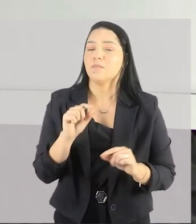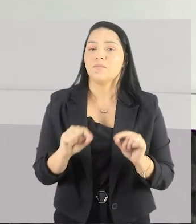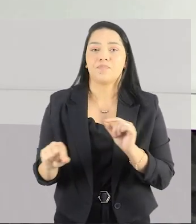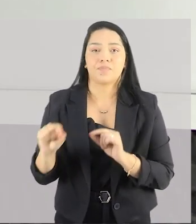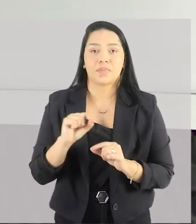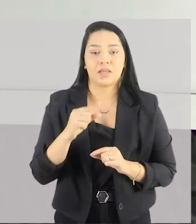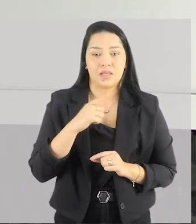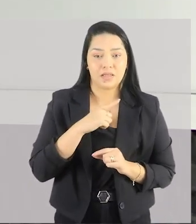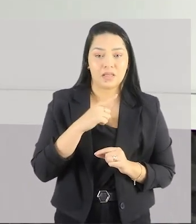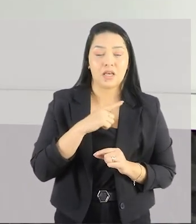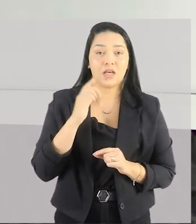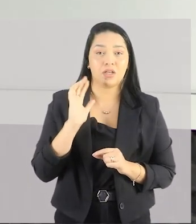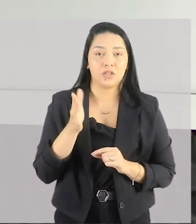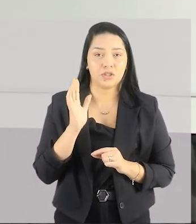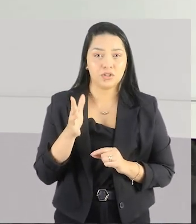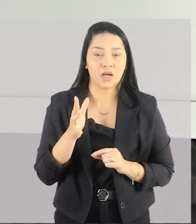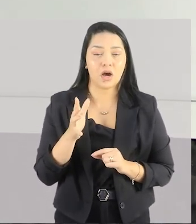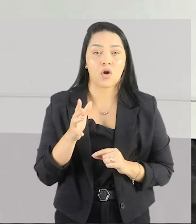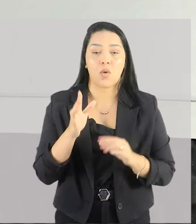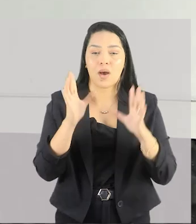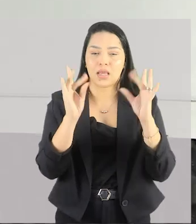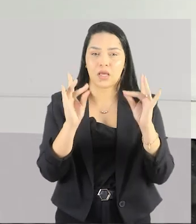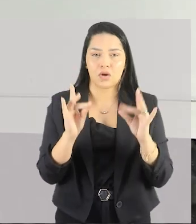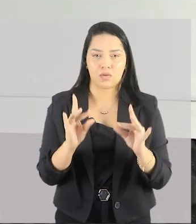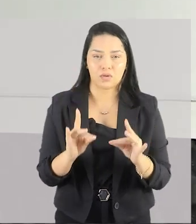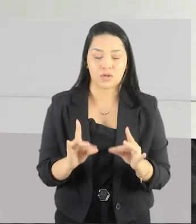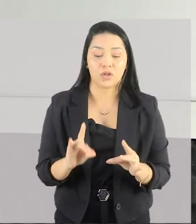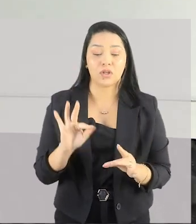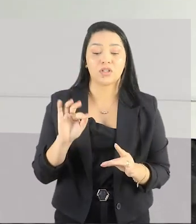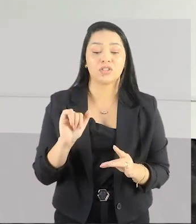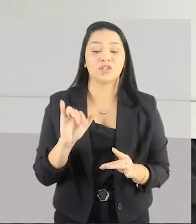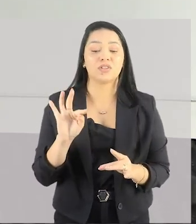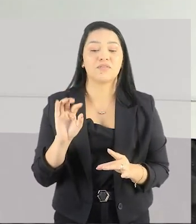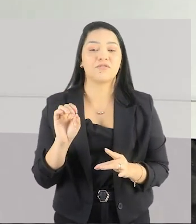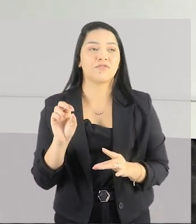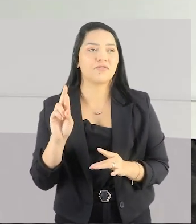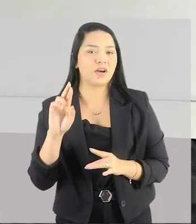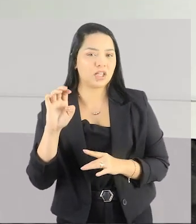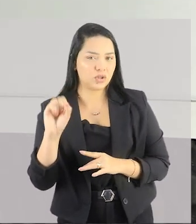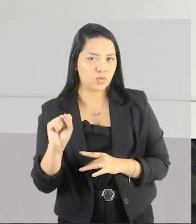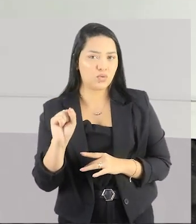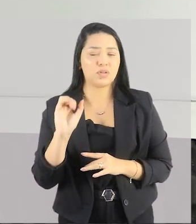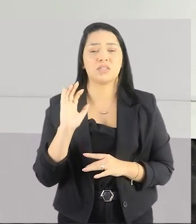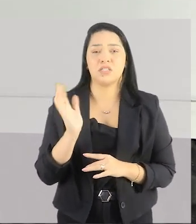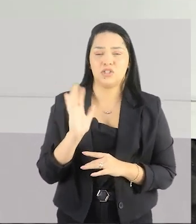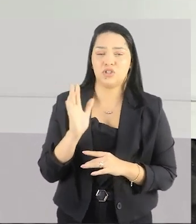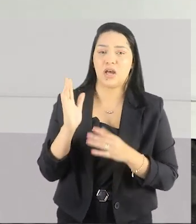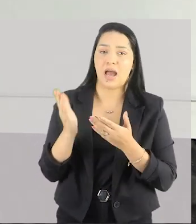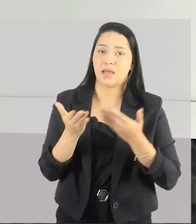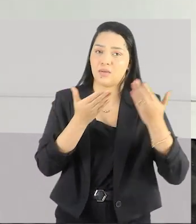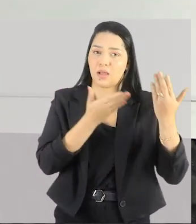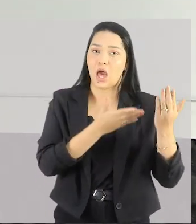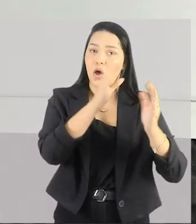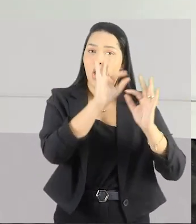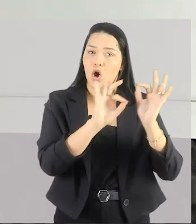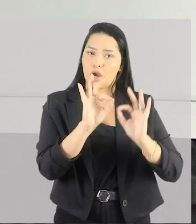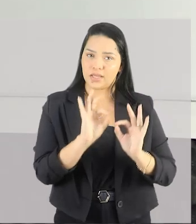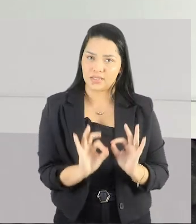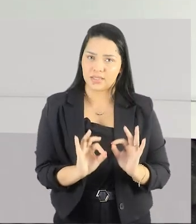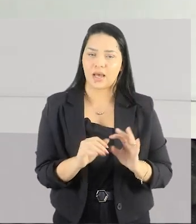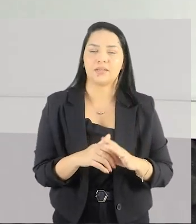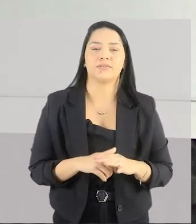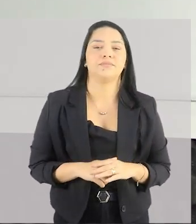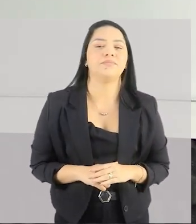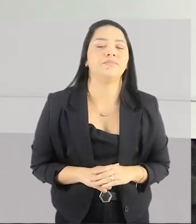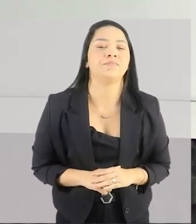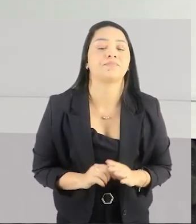esse cálculo é feito por meio de uma decomposição de fatores primos, tá? Que já está aqui organizado para a gente,